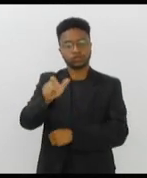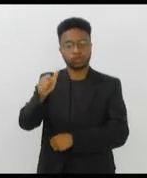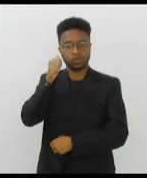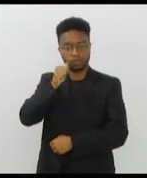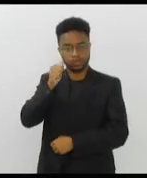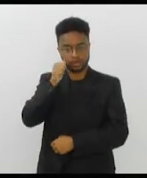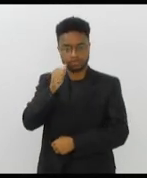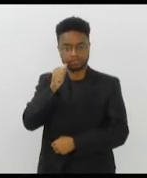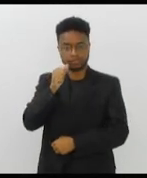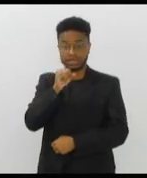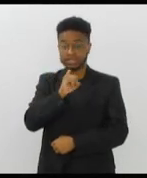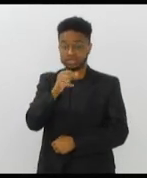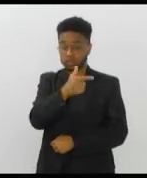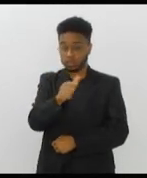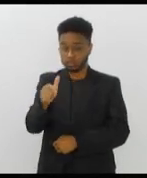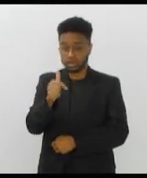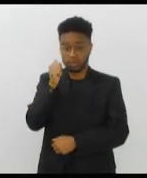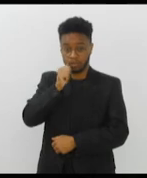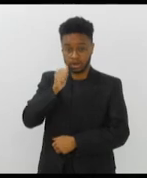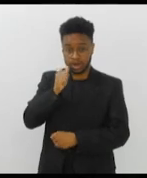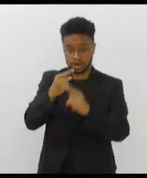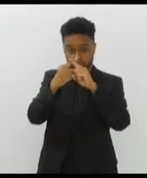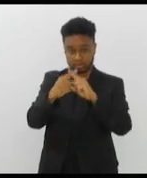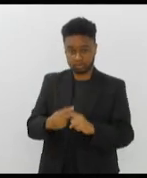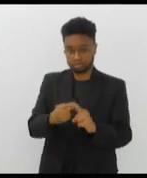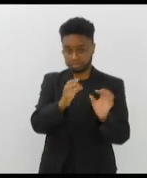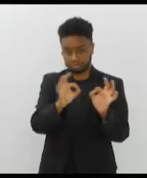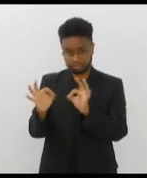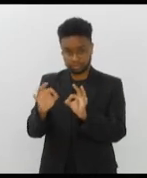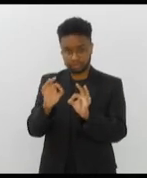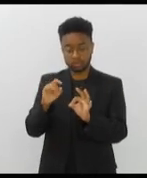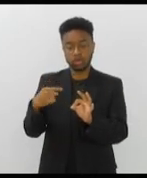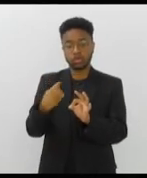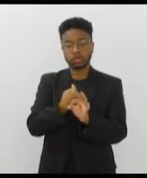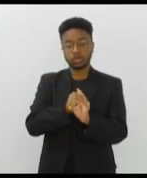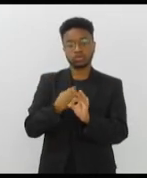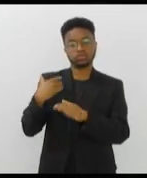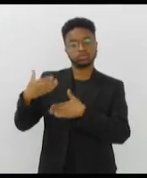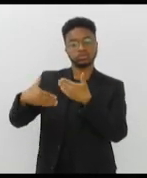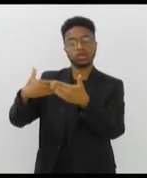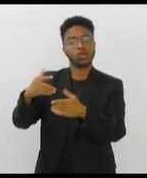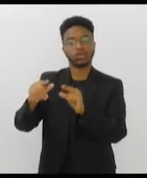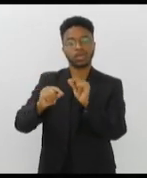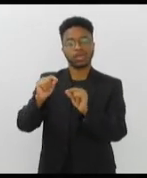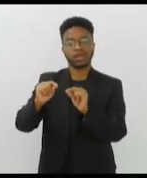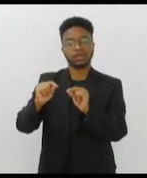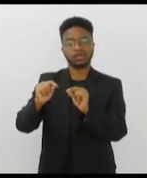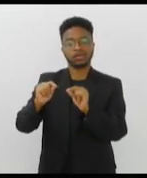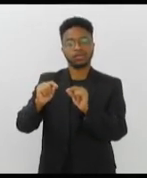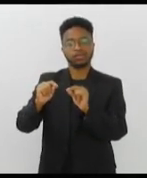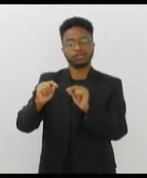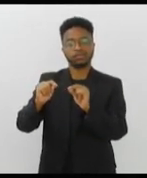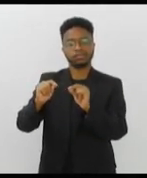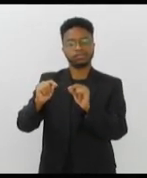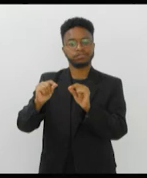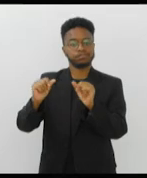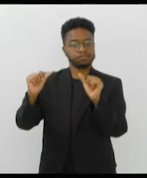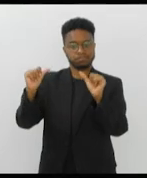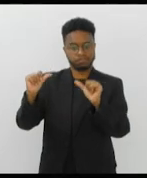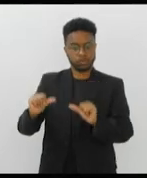não fosse as mulheres, o nosso desempenho teria sido